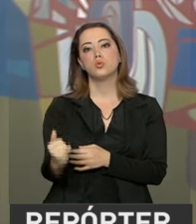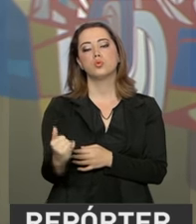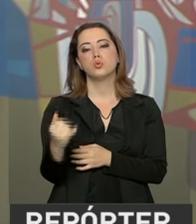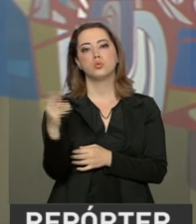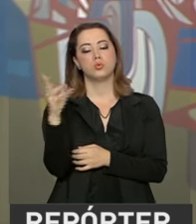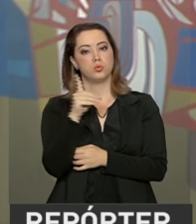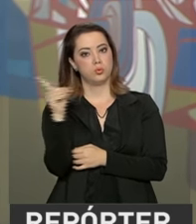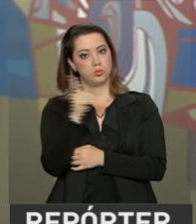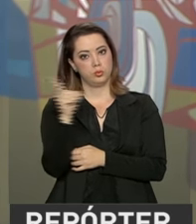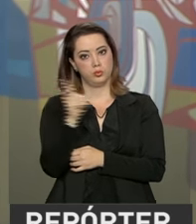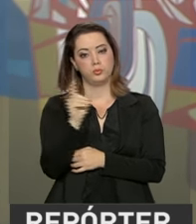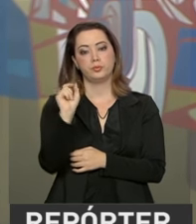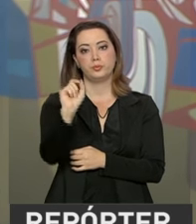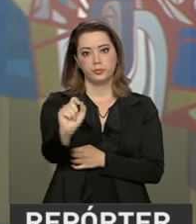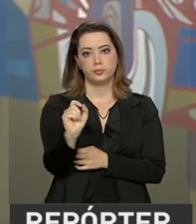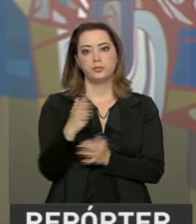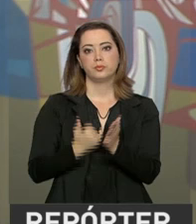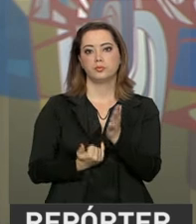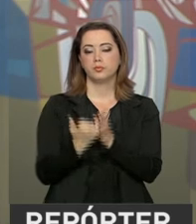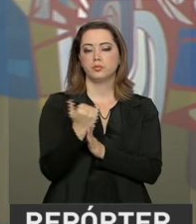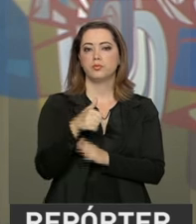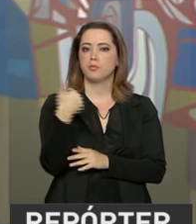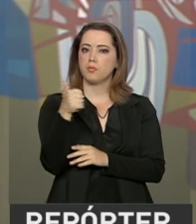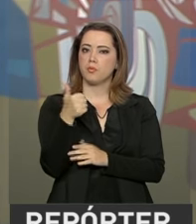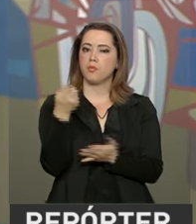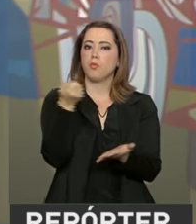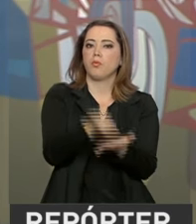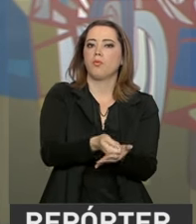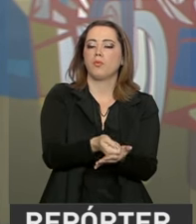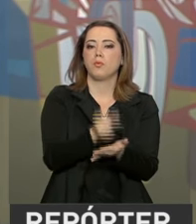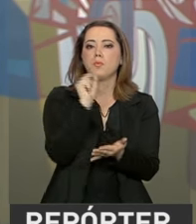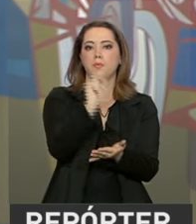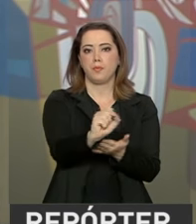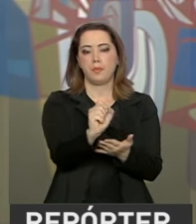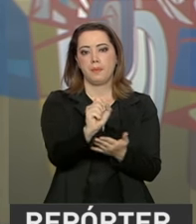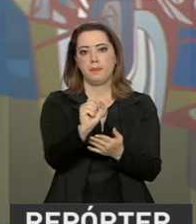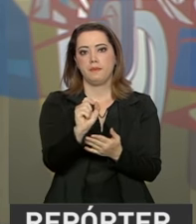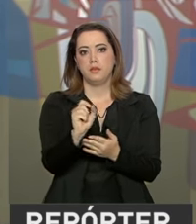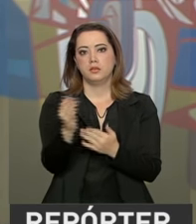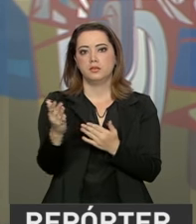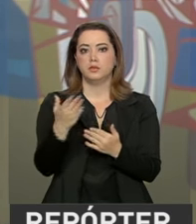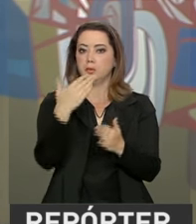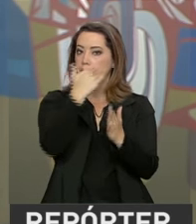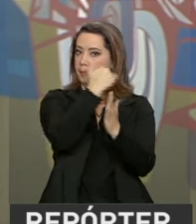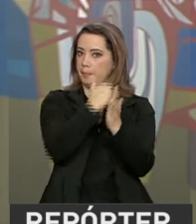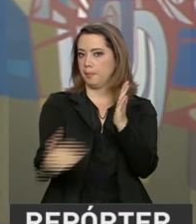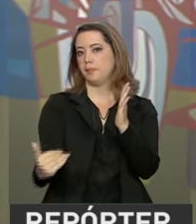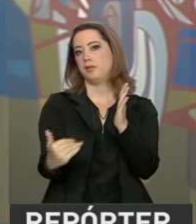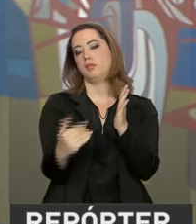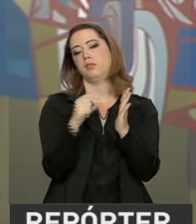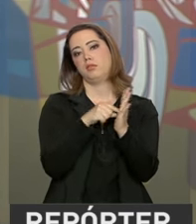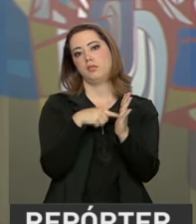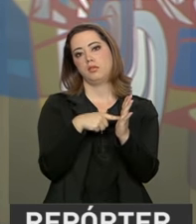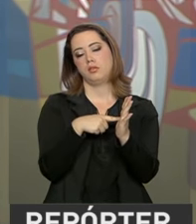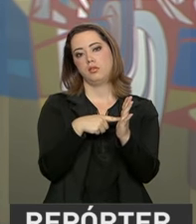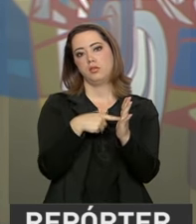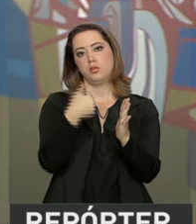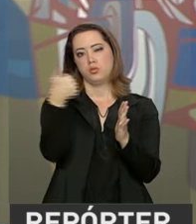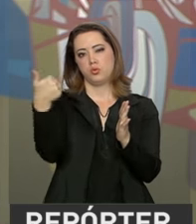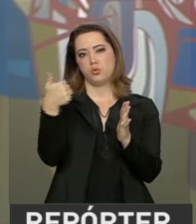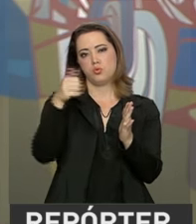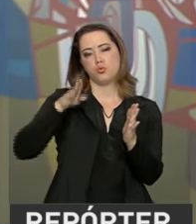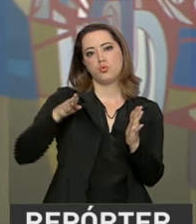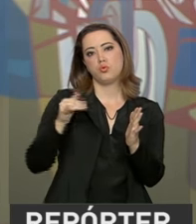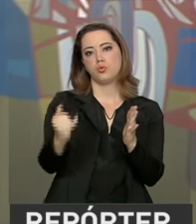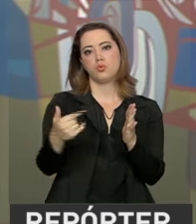milhões de dólares. A primeira parcela desse valor vai ser paga e corresponde à metade do total desse valor, ou seja,